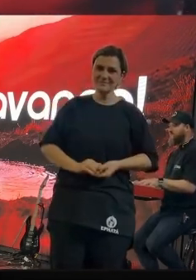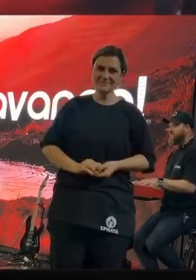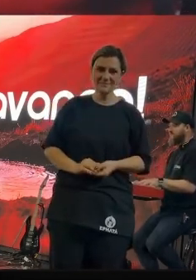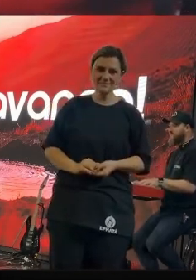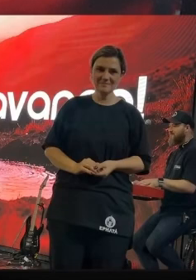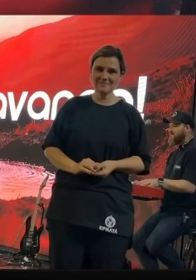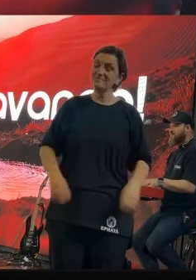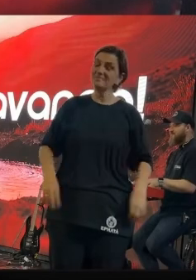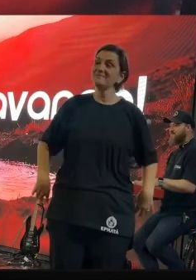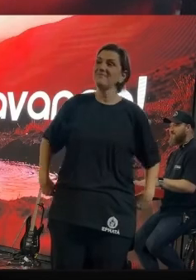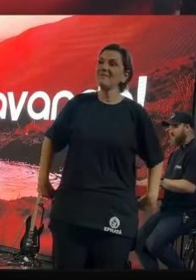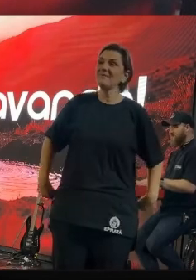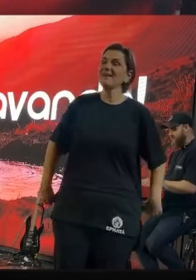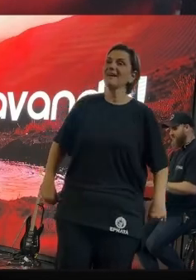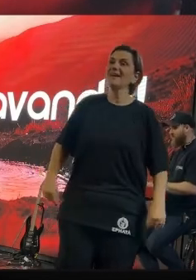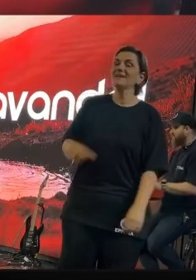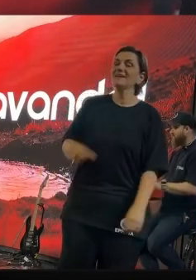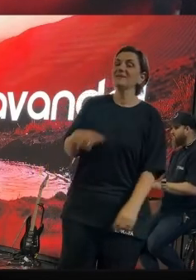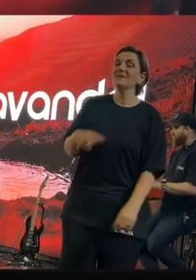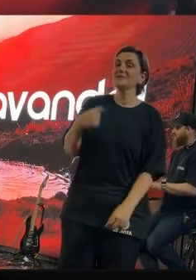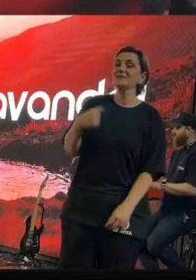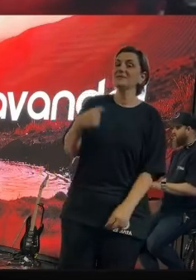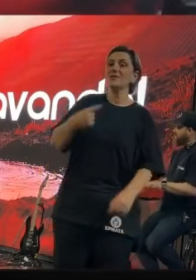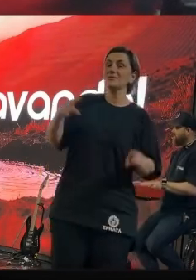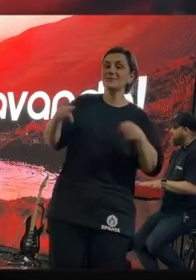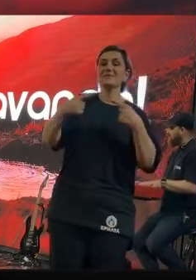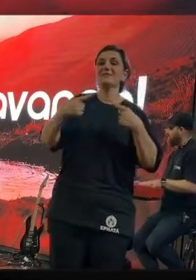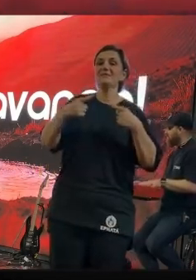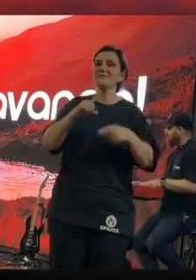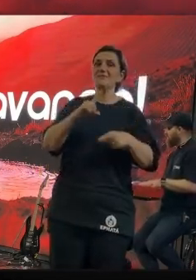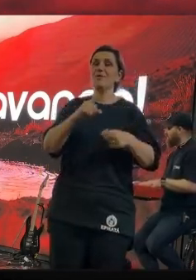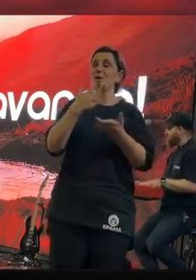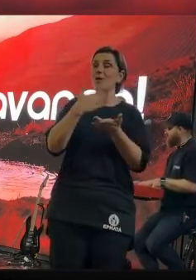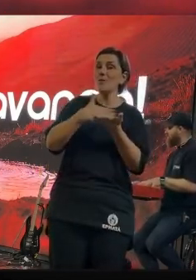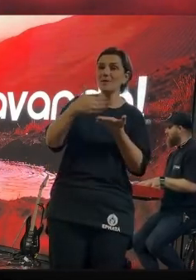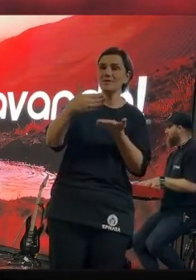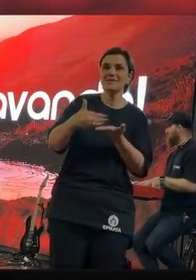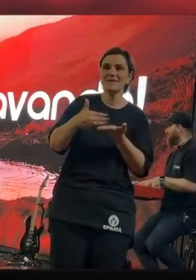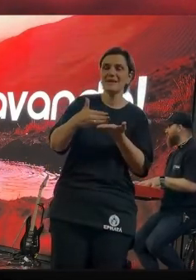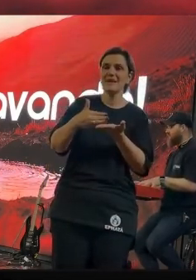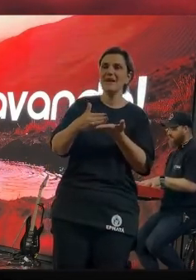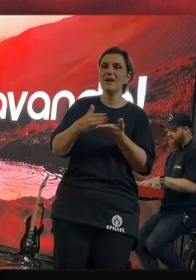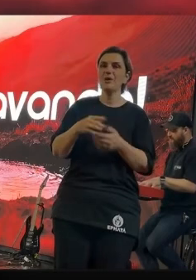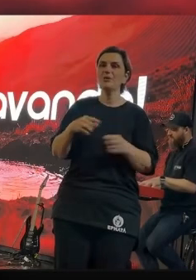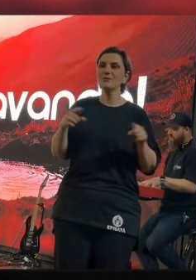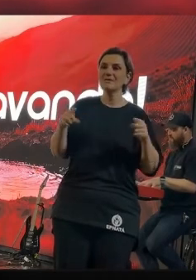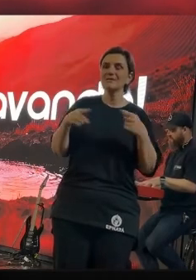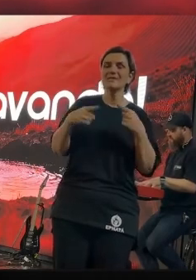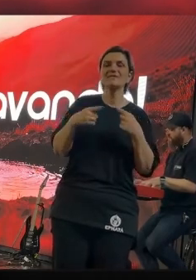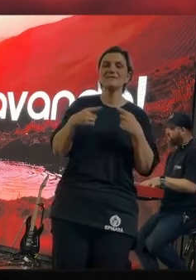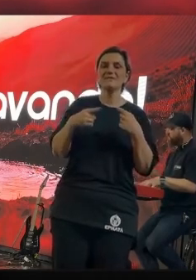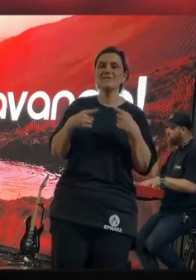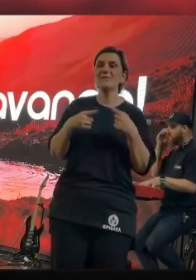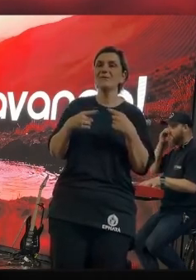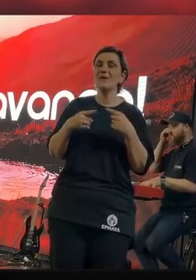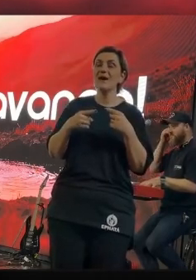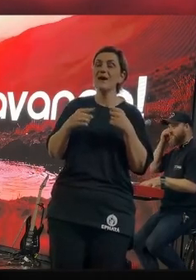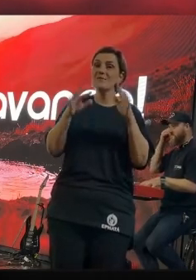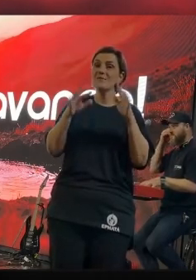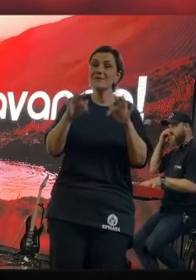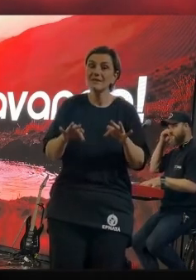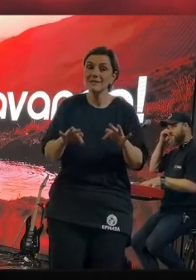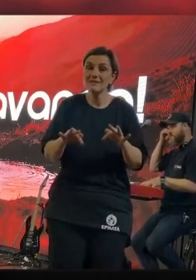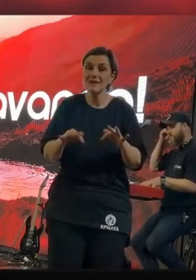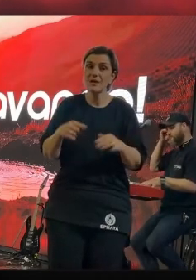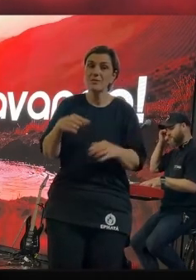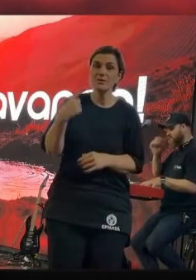Escuta, o nosso maior desafio não é começar. O nosso maior desafio é terminar